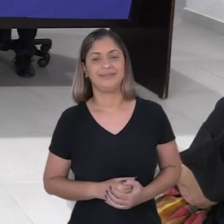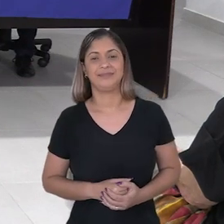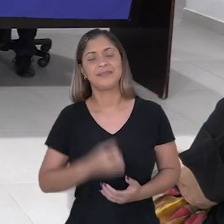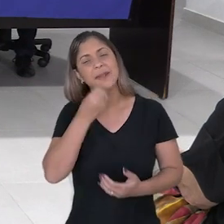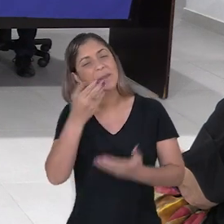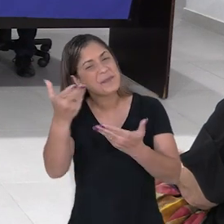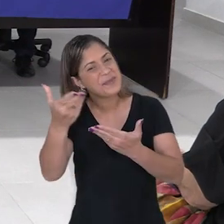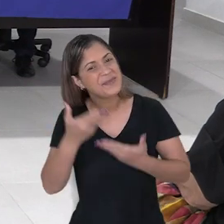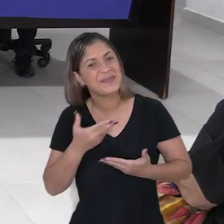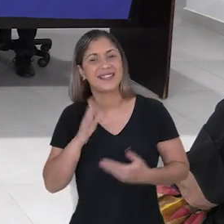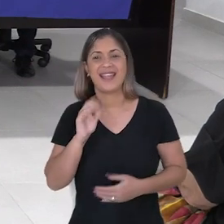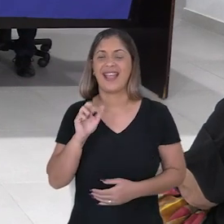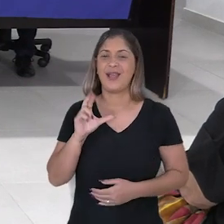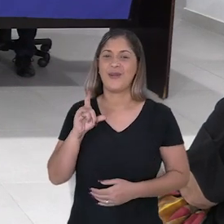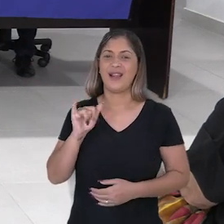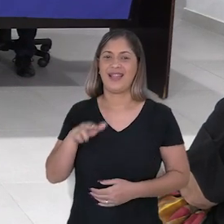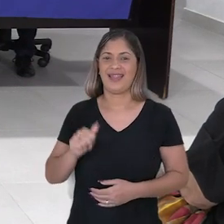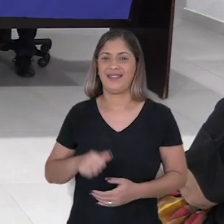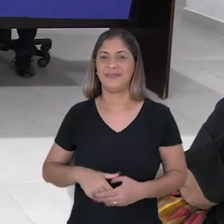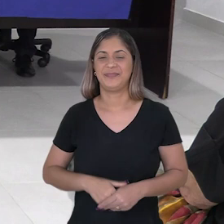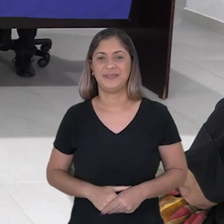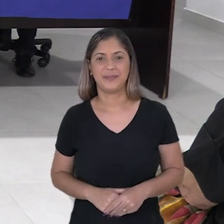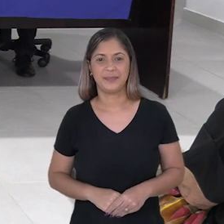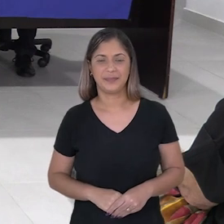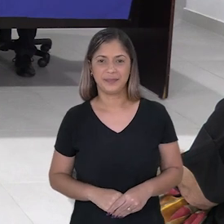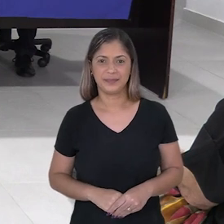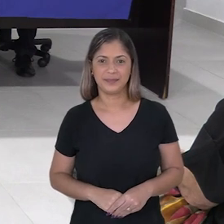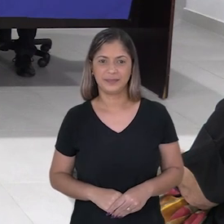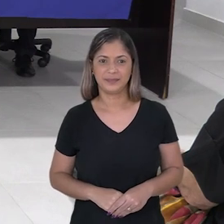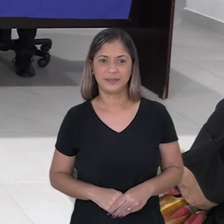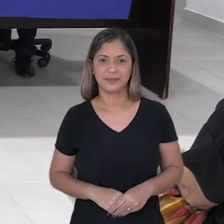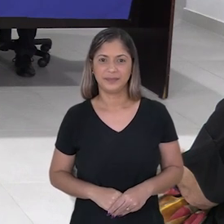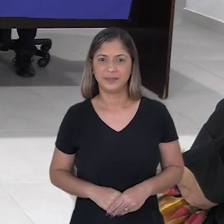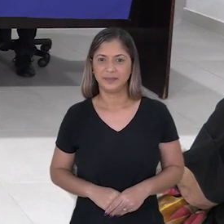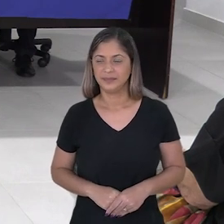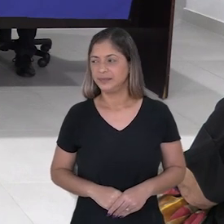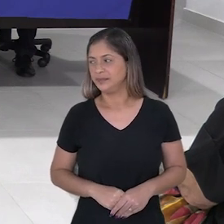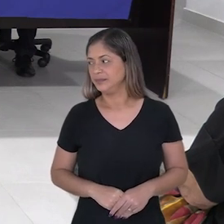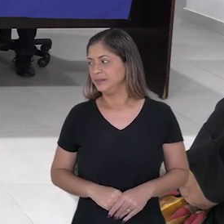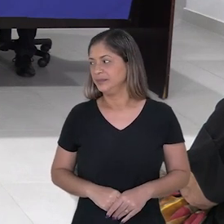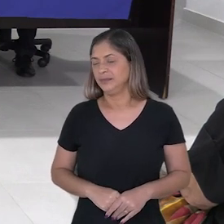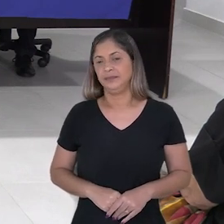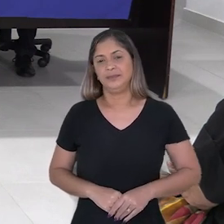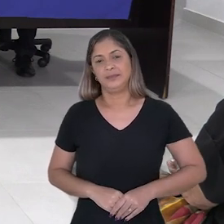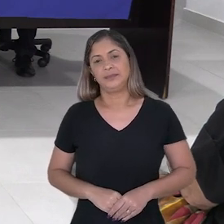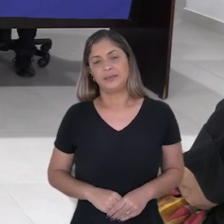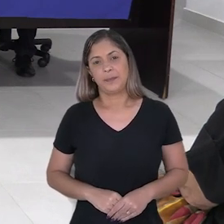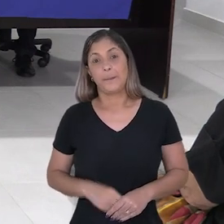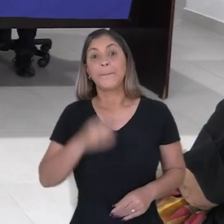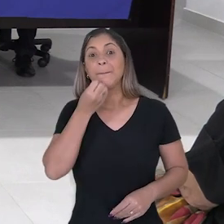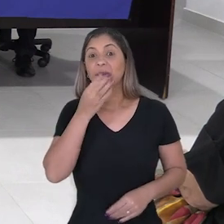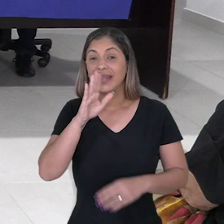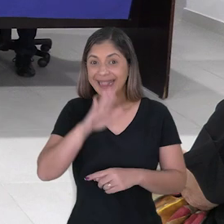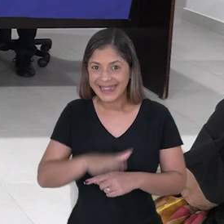Seja bem-vinda, Carolina. Obrigada. Não, tudo bem.